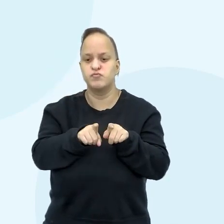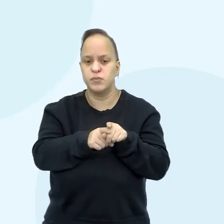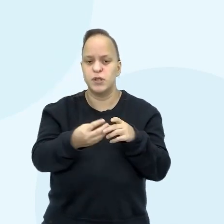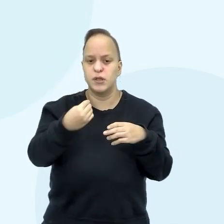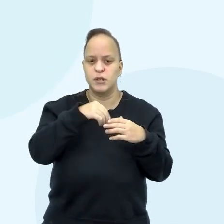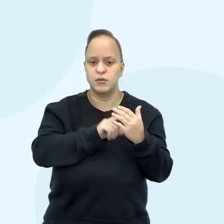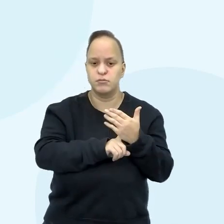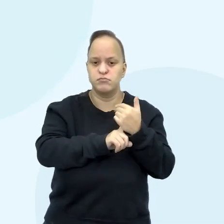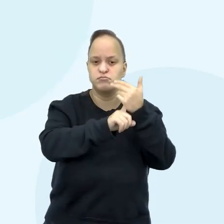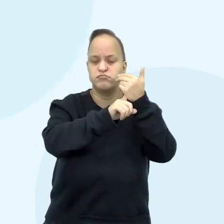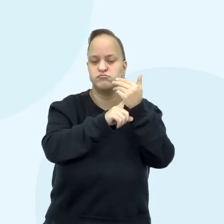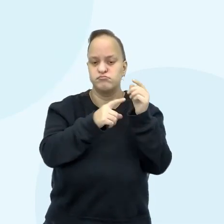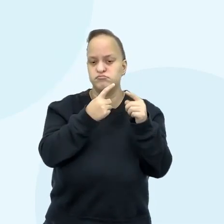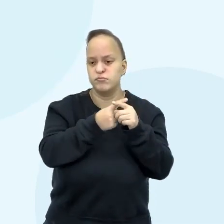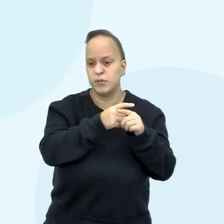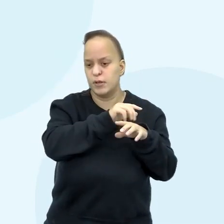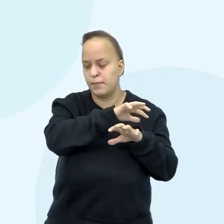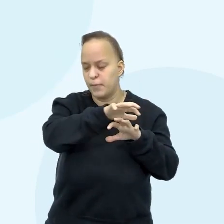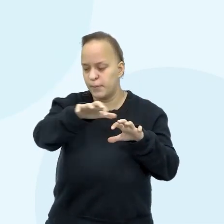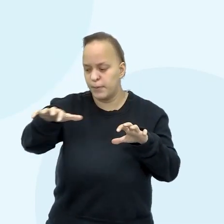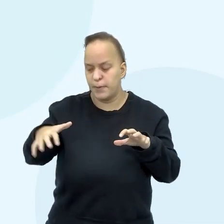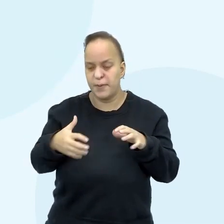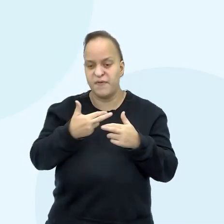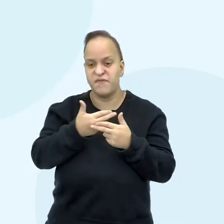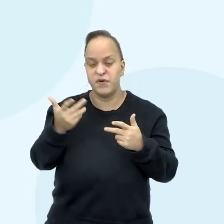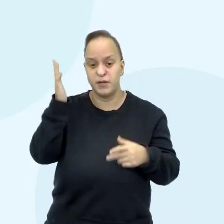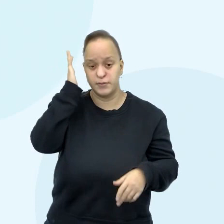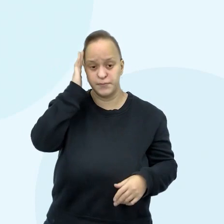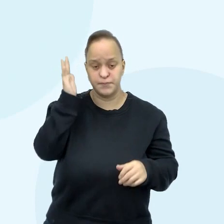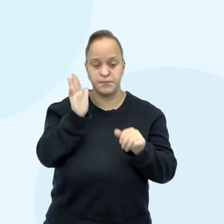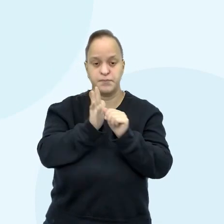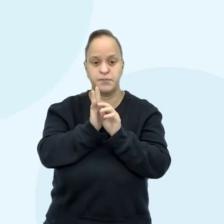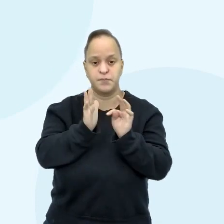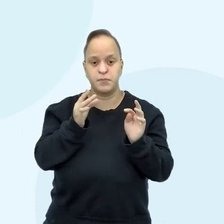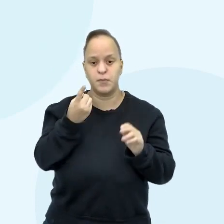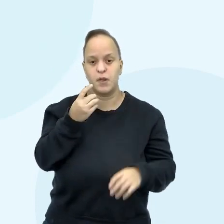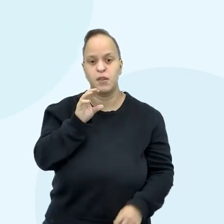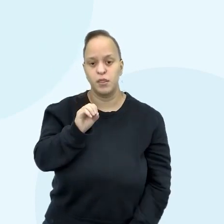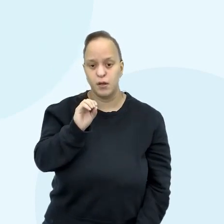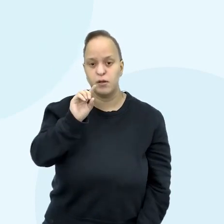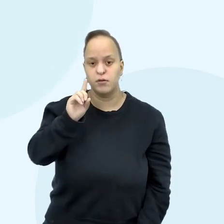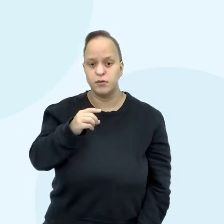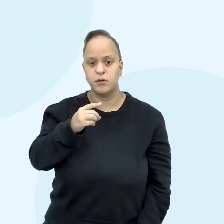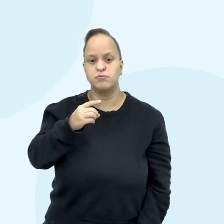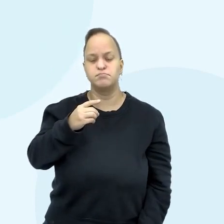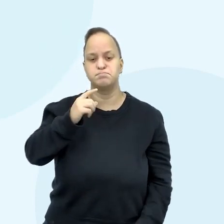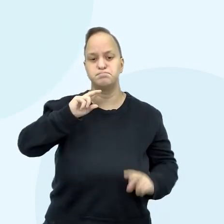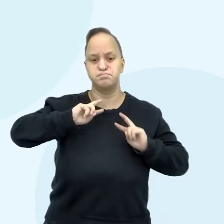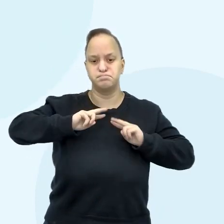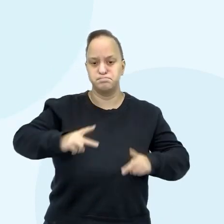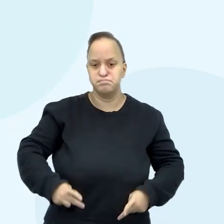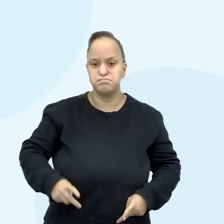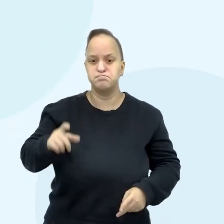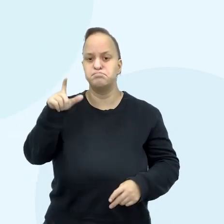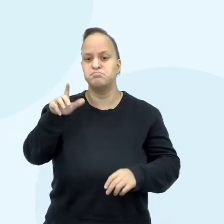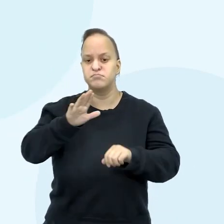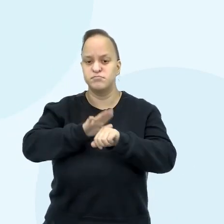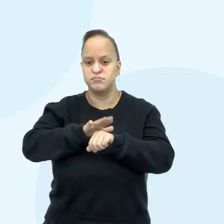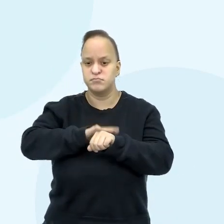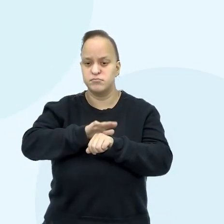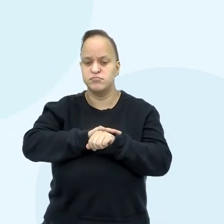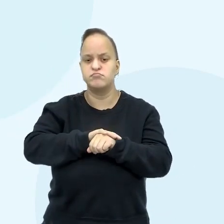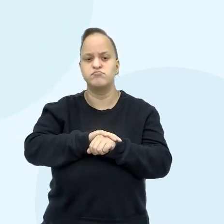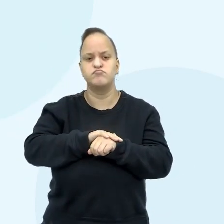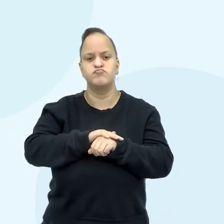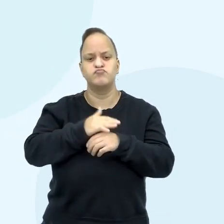nos conhecimentos das diferentes áreas. E o 10º fala em agir pessoal e coletivamente com autonomia,